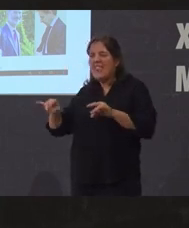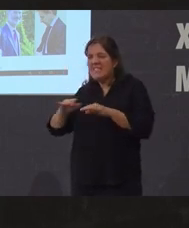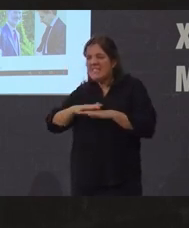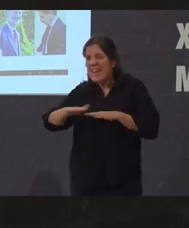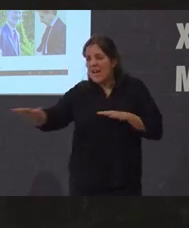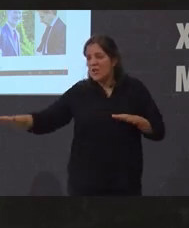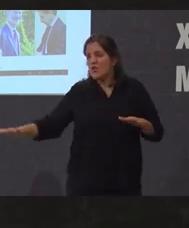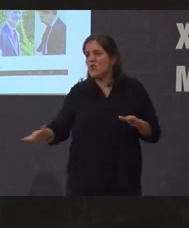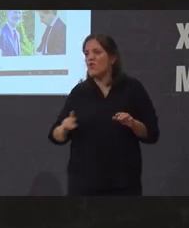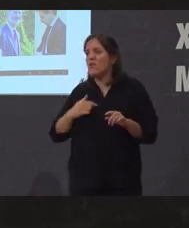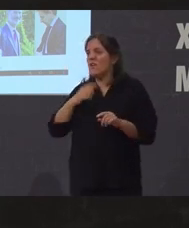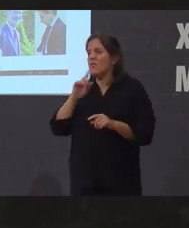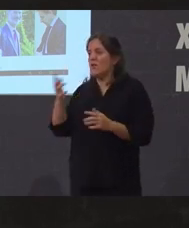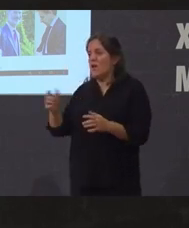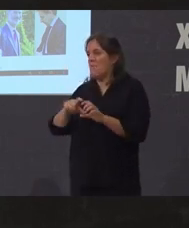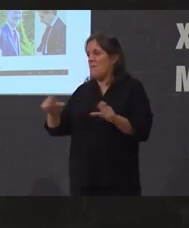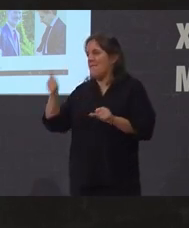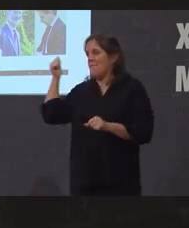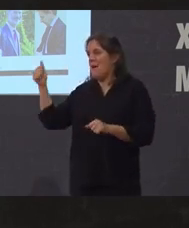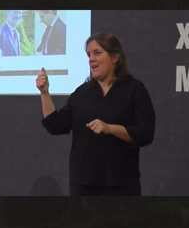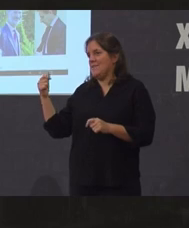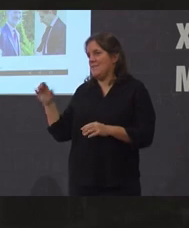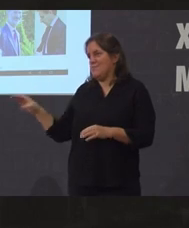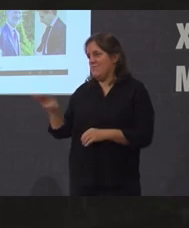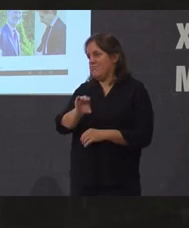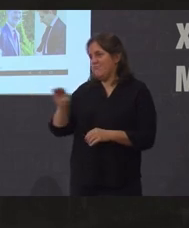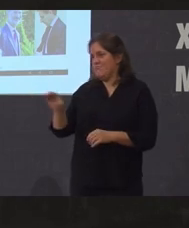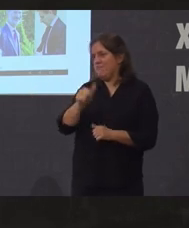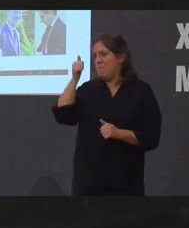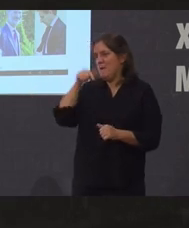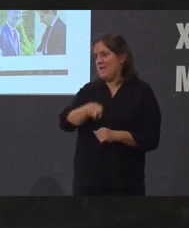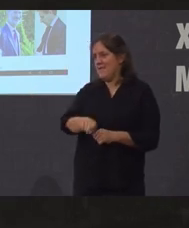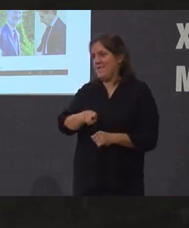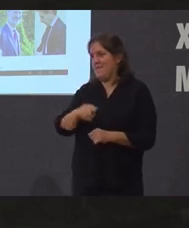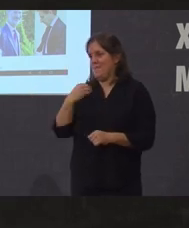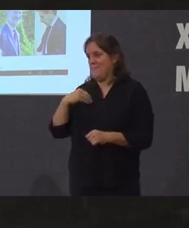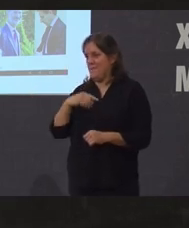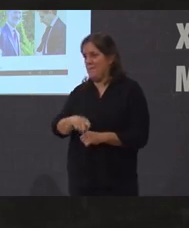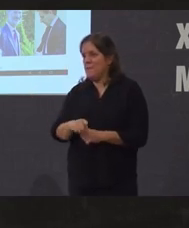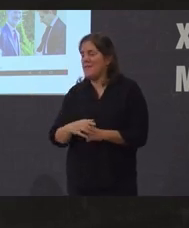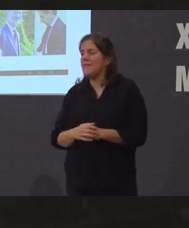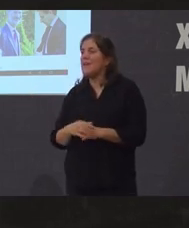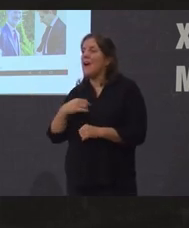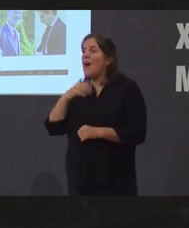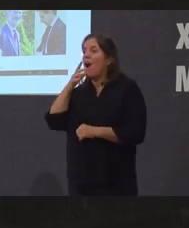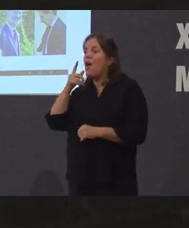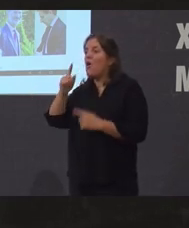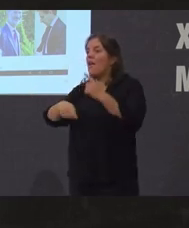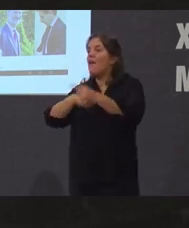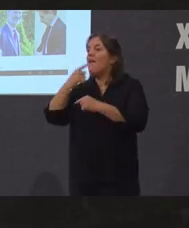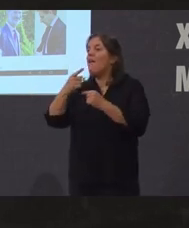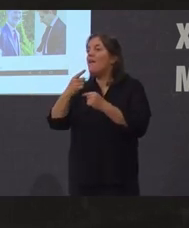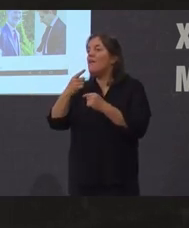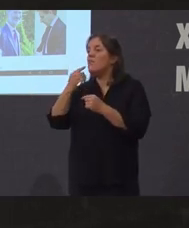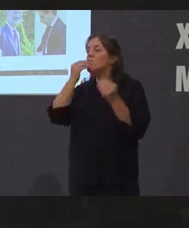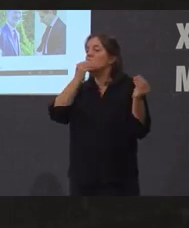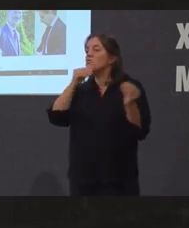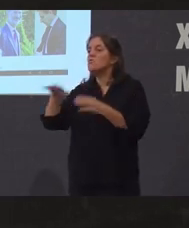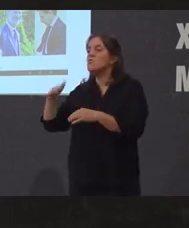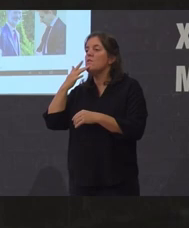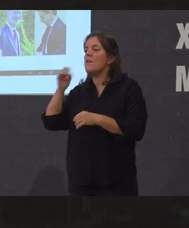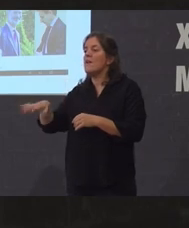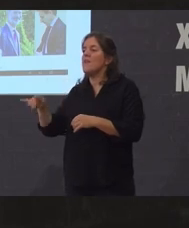máis beneficiadas, e agora tomou o relevo ao frente desa empresa o seu